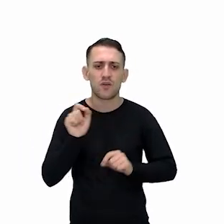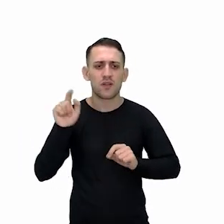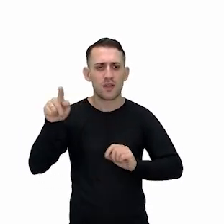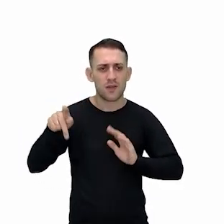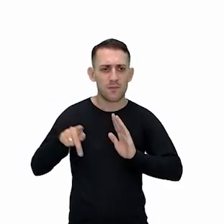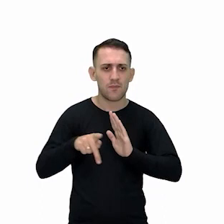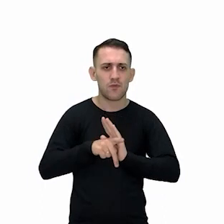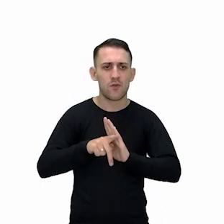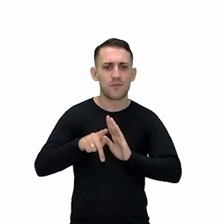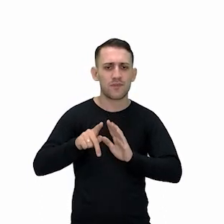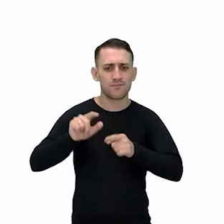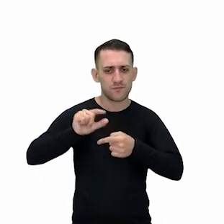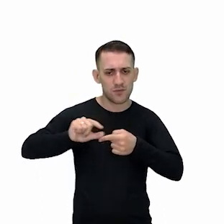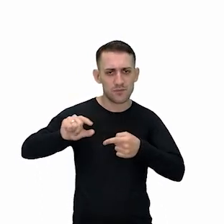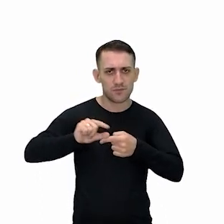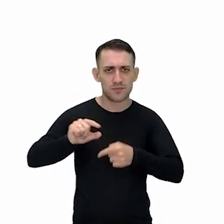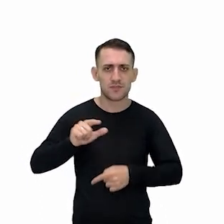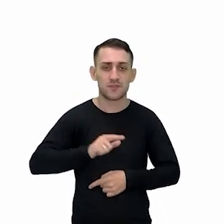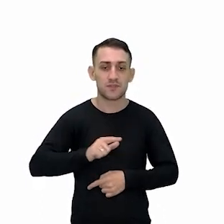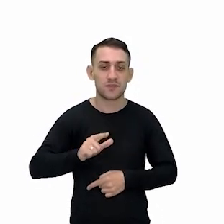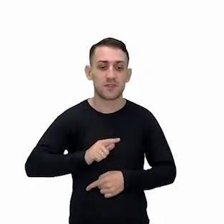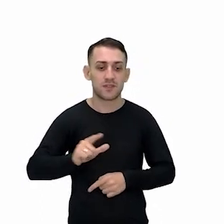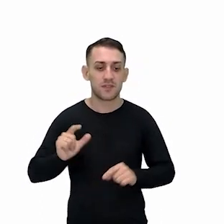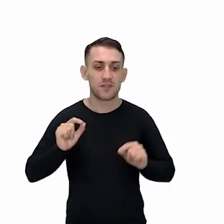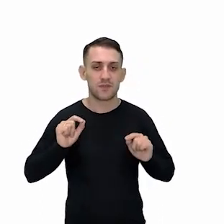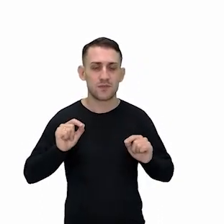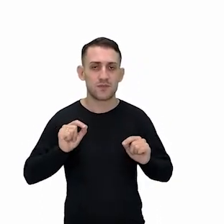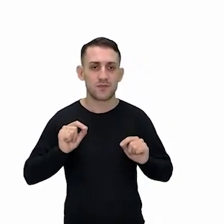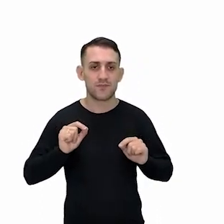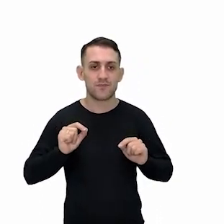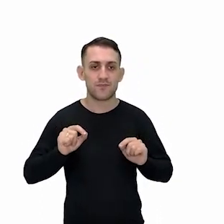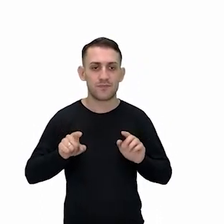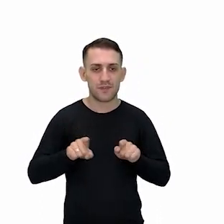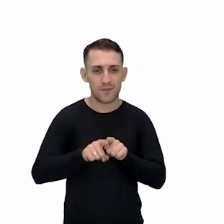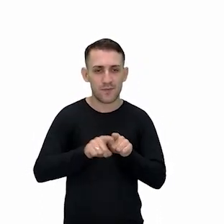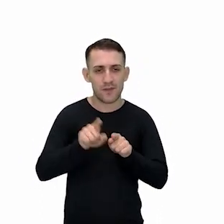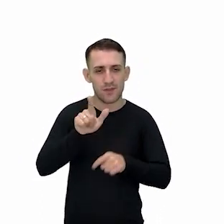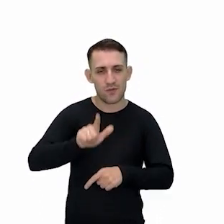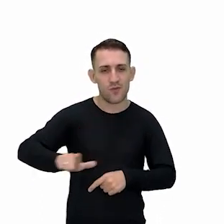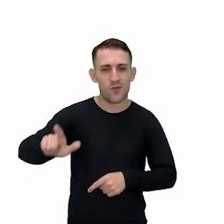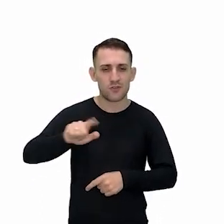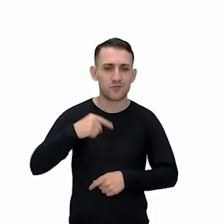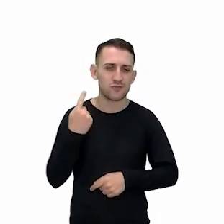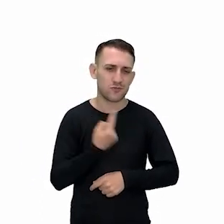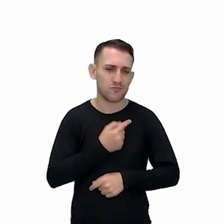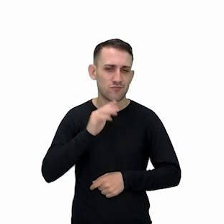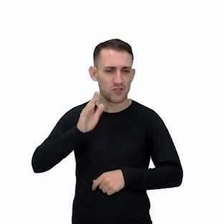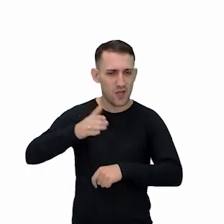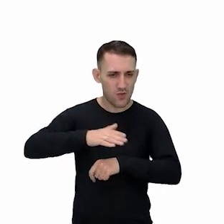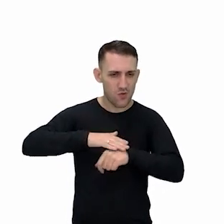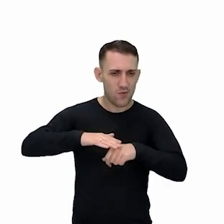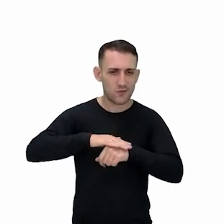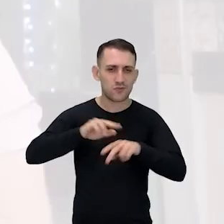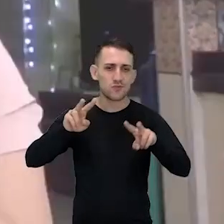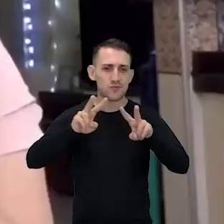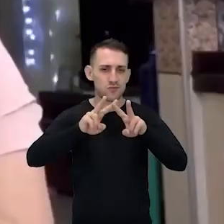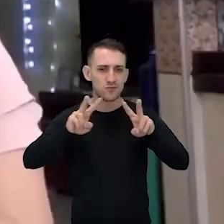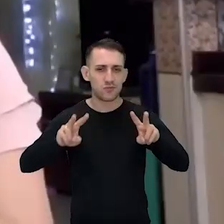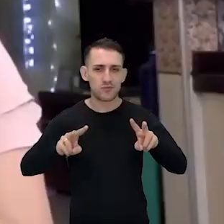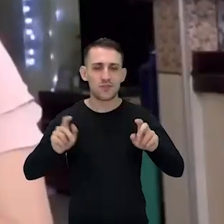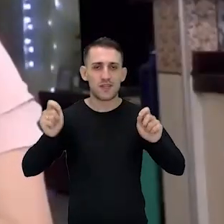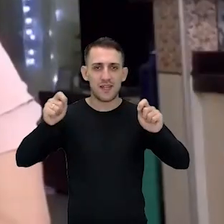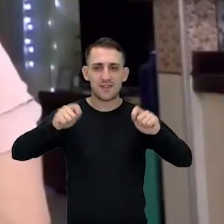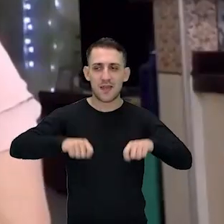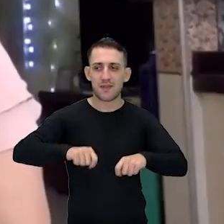nossa pílula, tá? E, lógico que a gente já conversou sobre algumas possibilidades